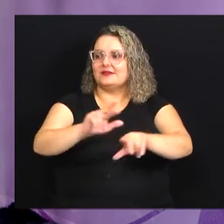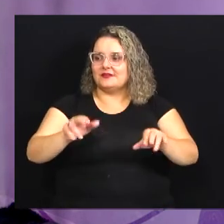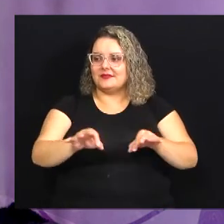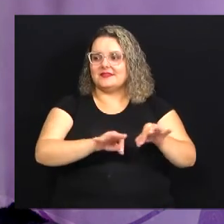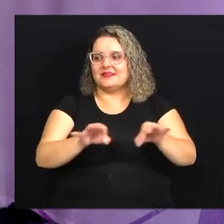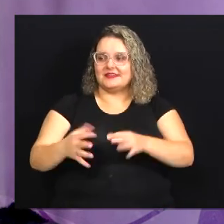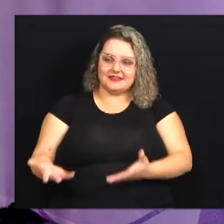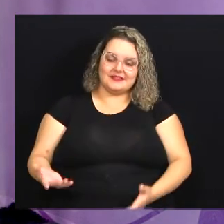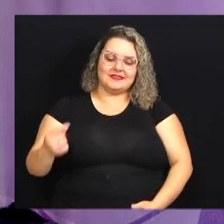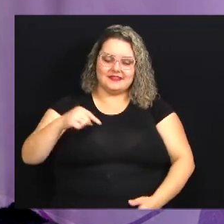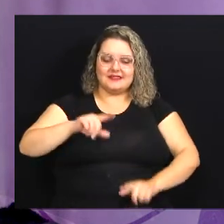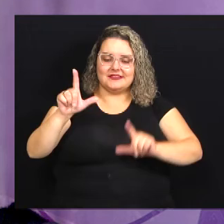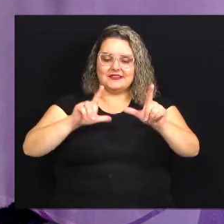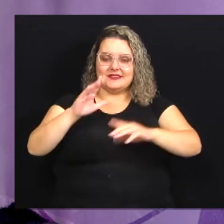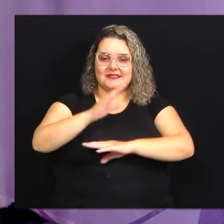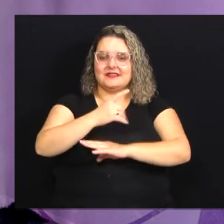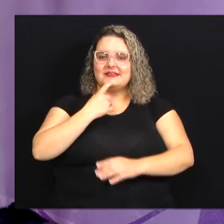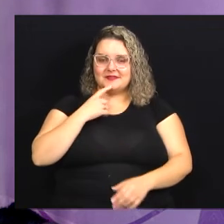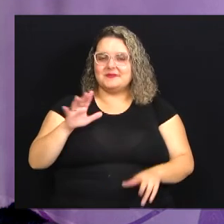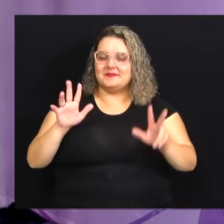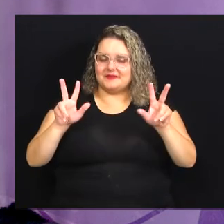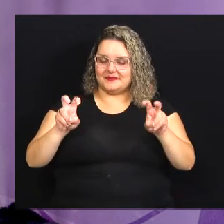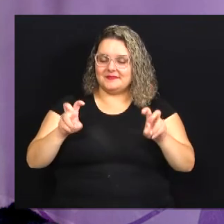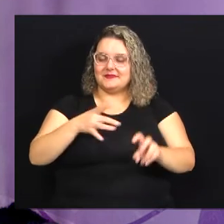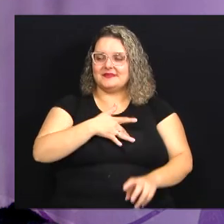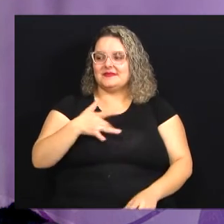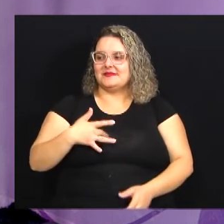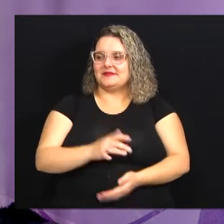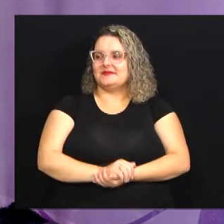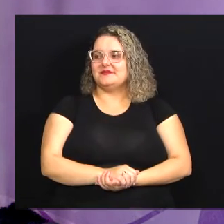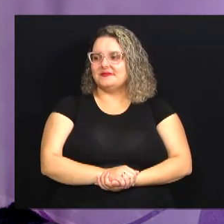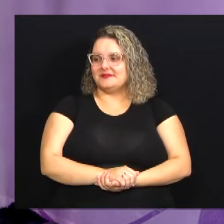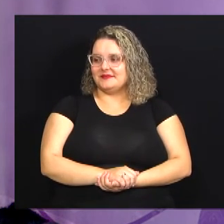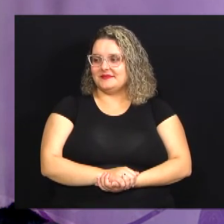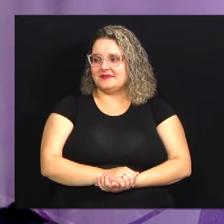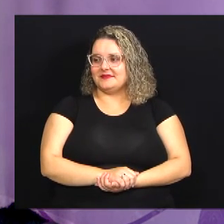tem muito quadro aqui na TV Câmara sobre saúde.